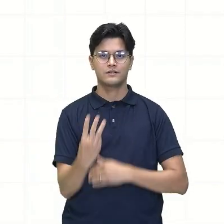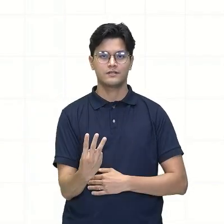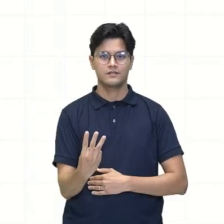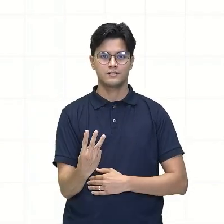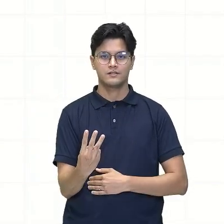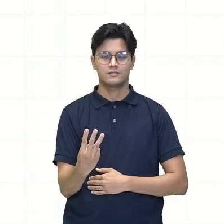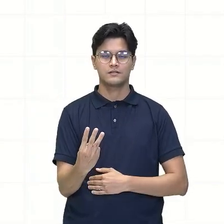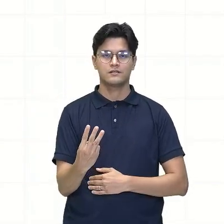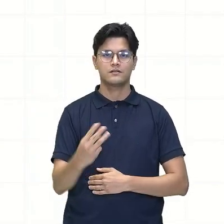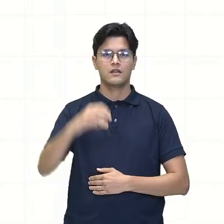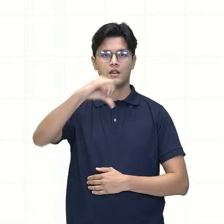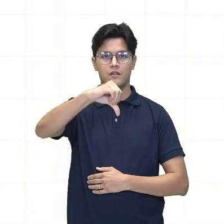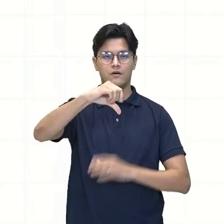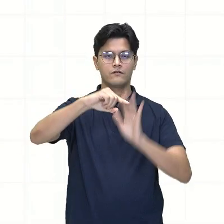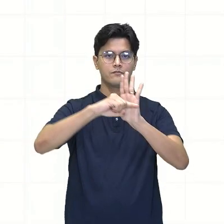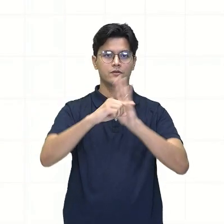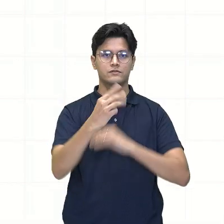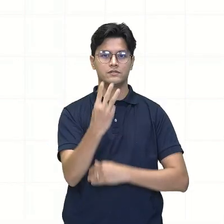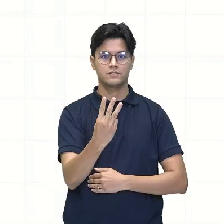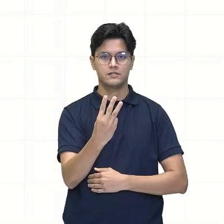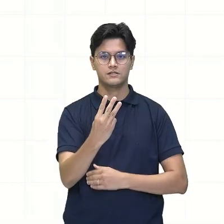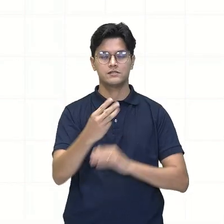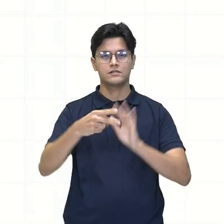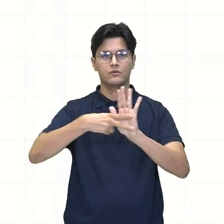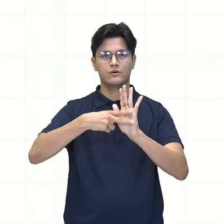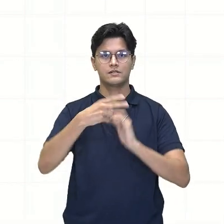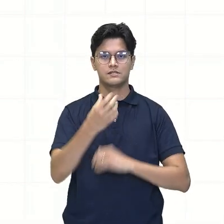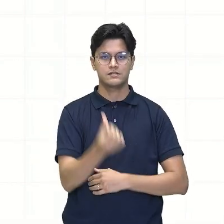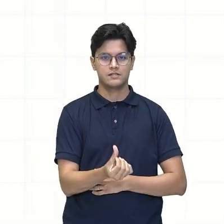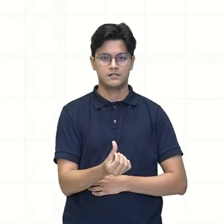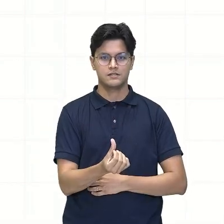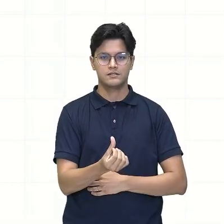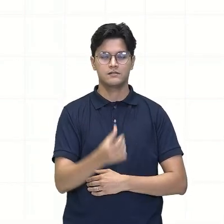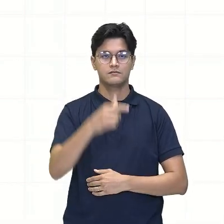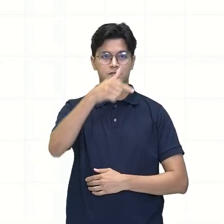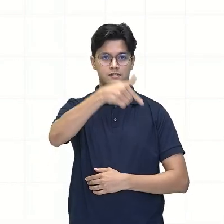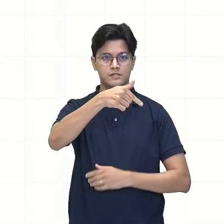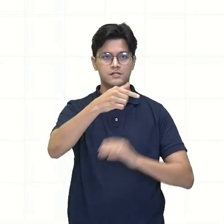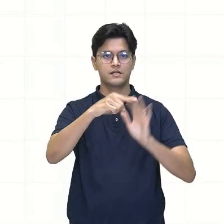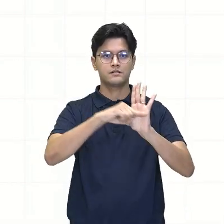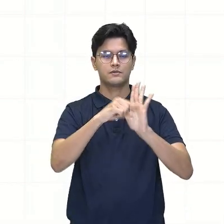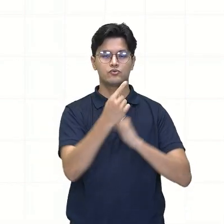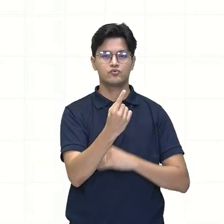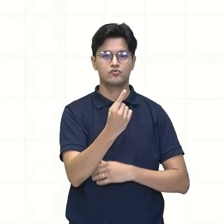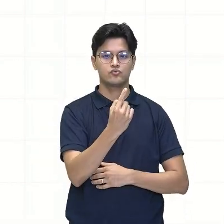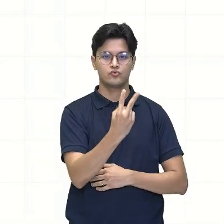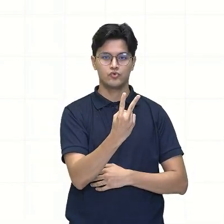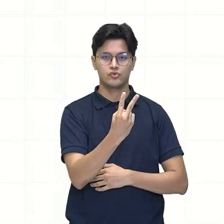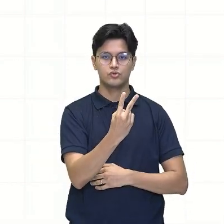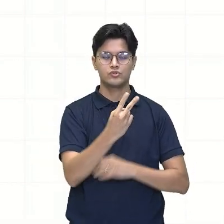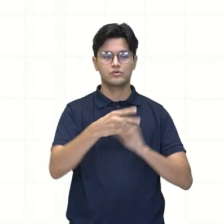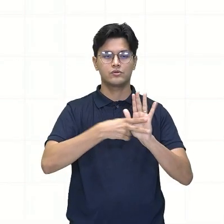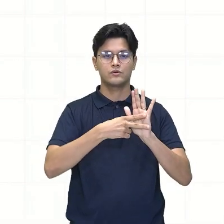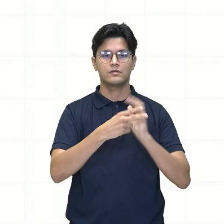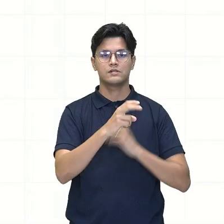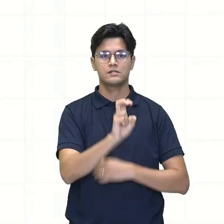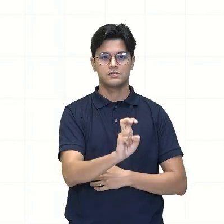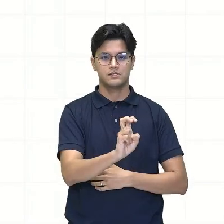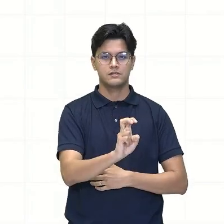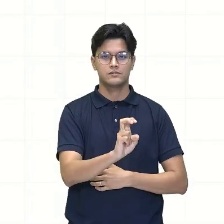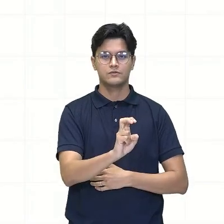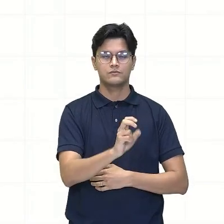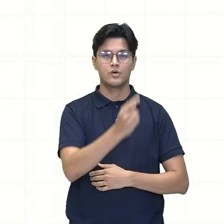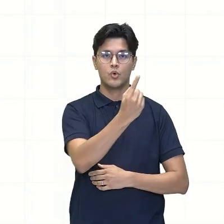9 menos 3, 6. 7 menos 2, 5 e 1 menos 1,